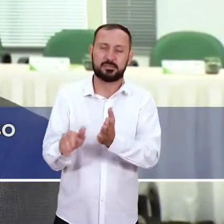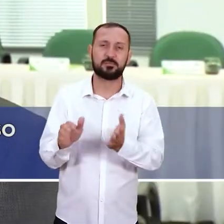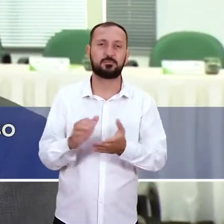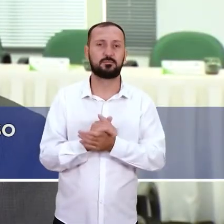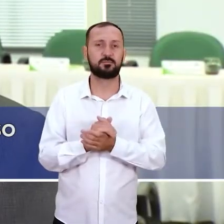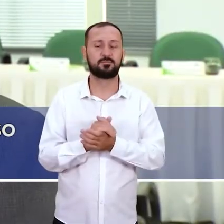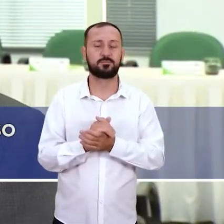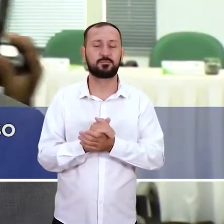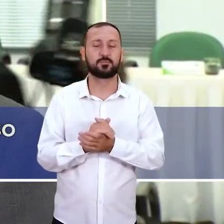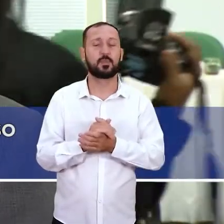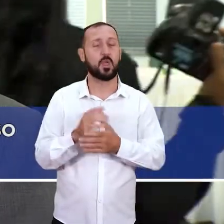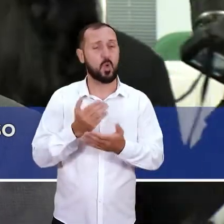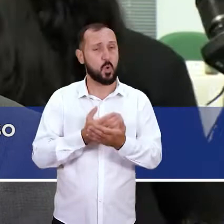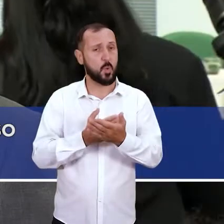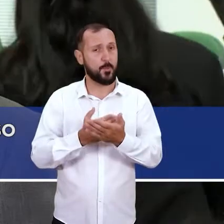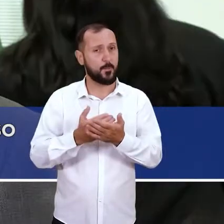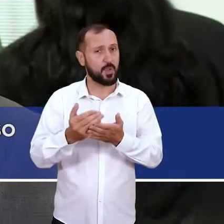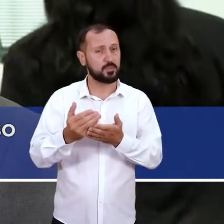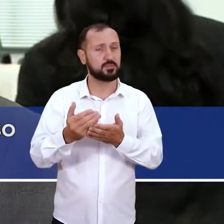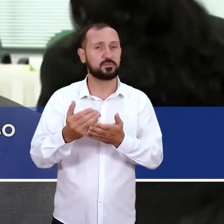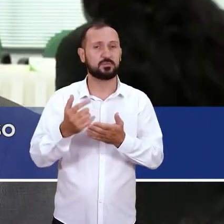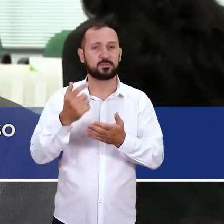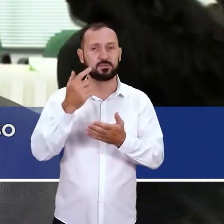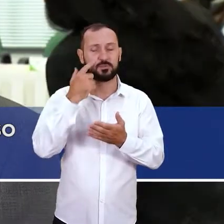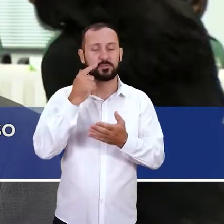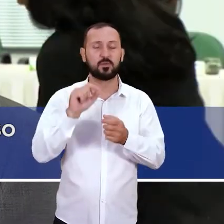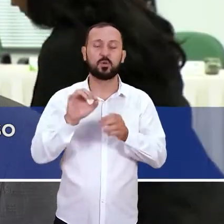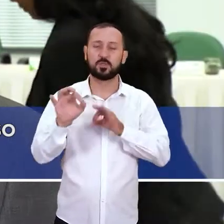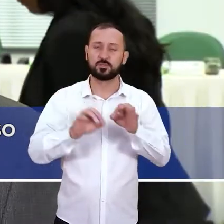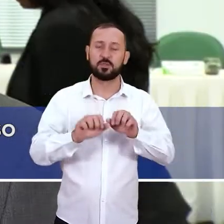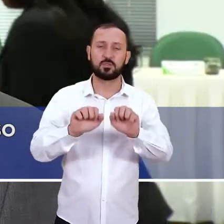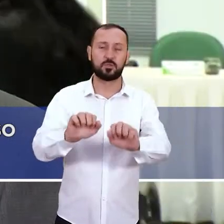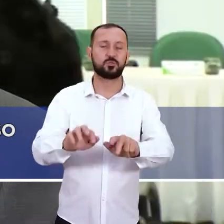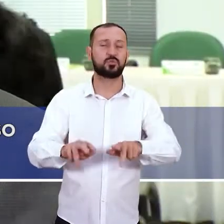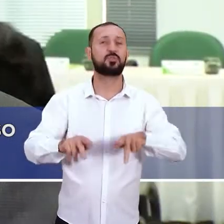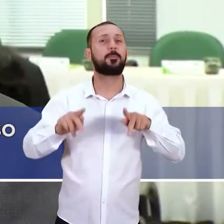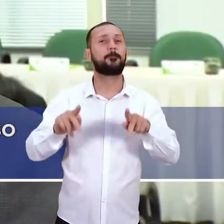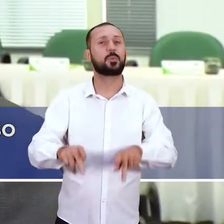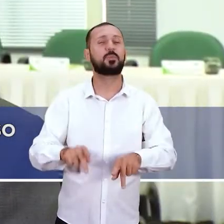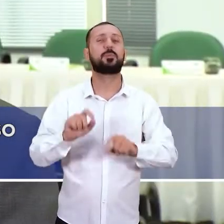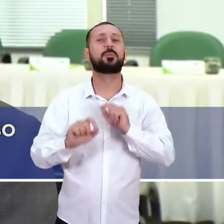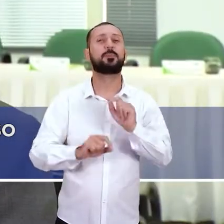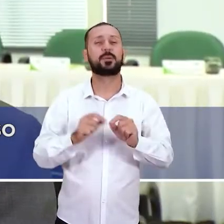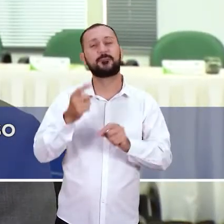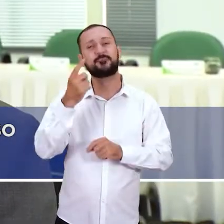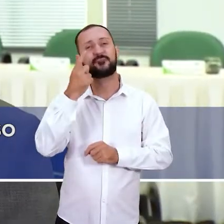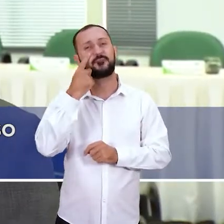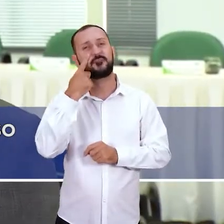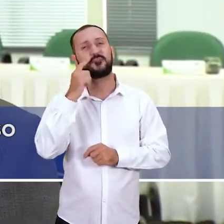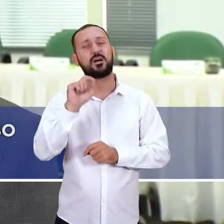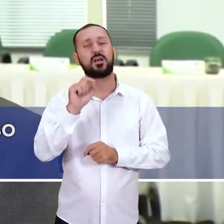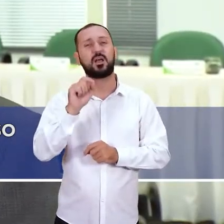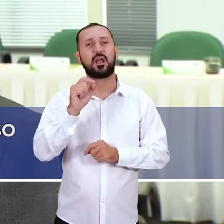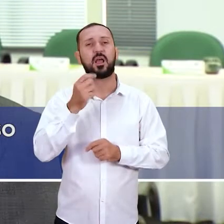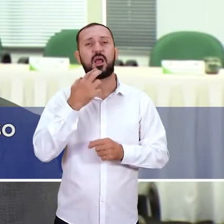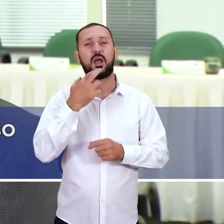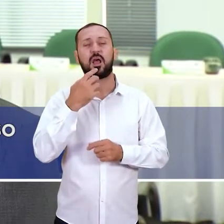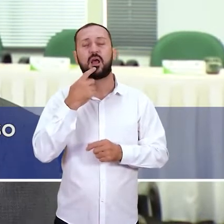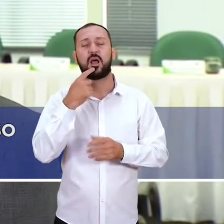nesse ponto. E a partir de tudo isso, houve a instauração dessa audiência pública, então, para